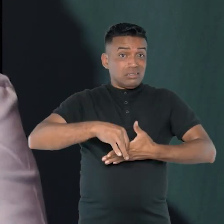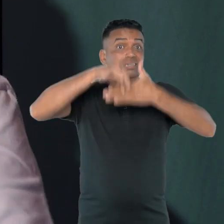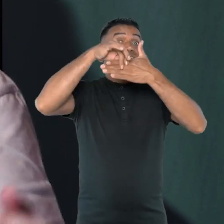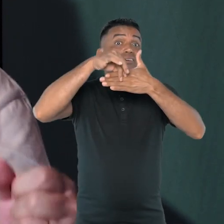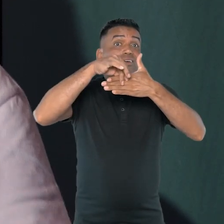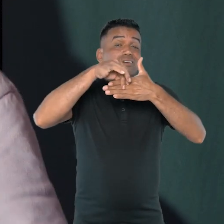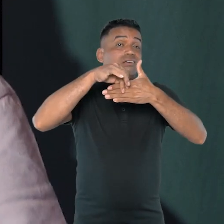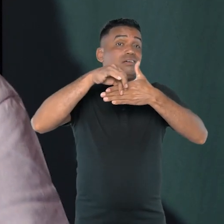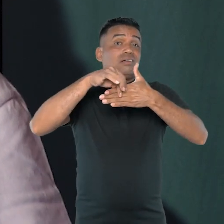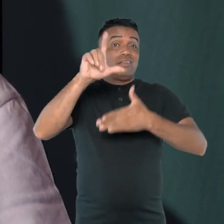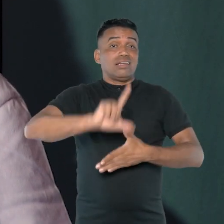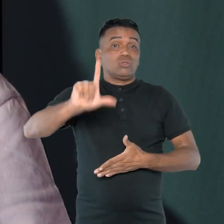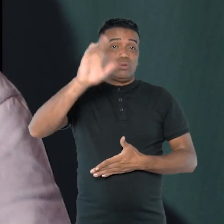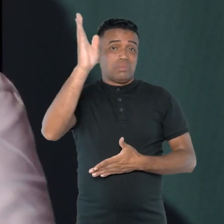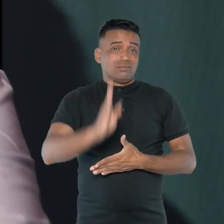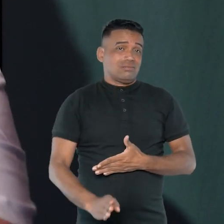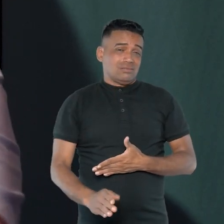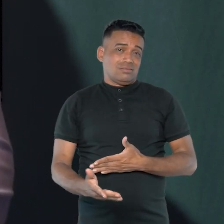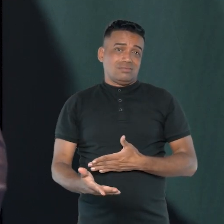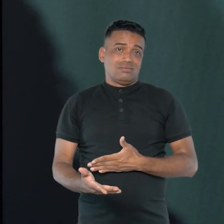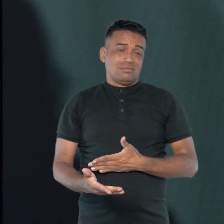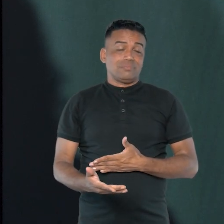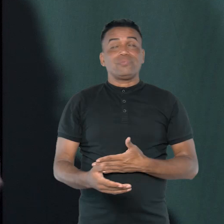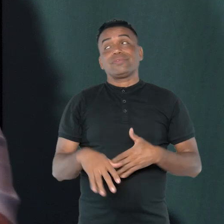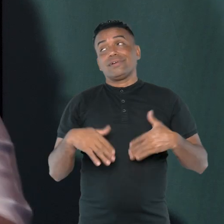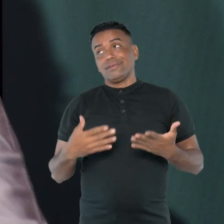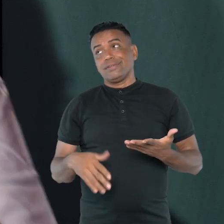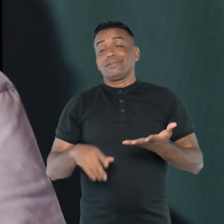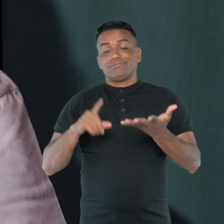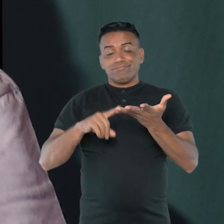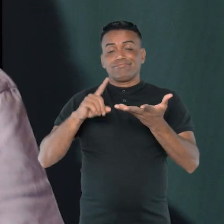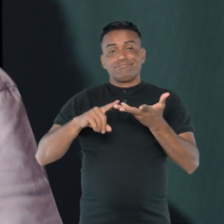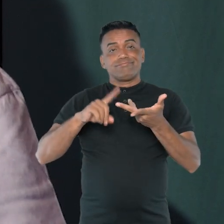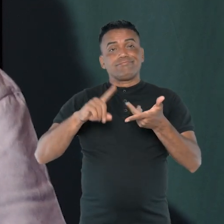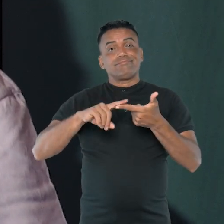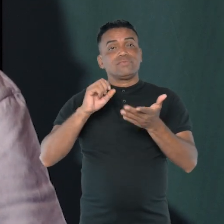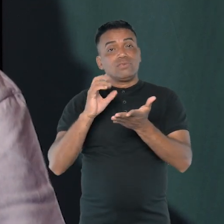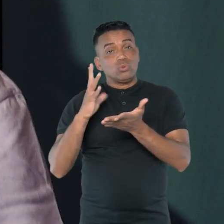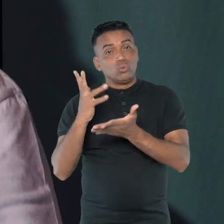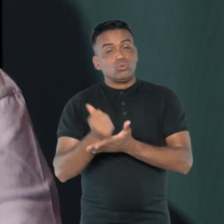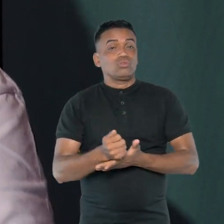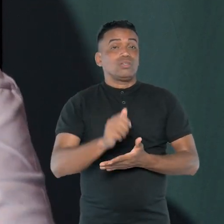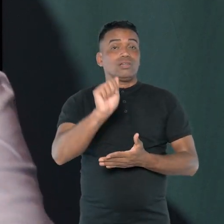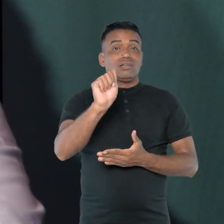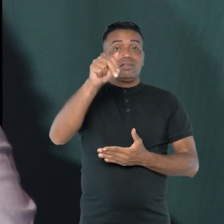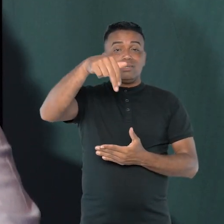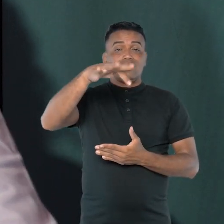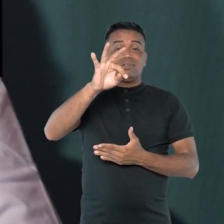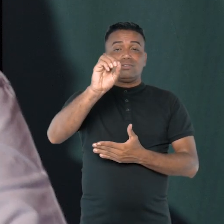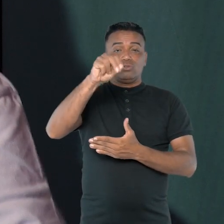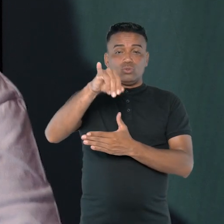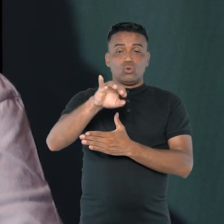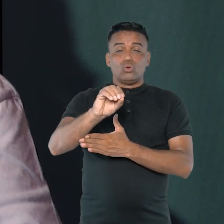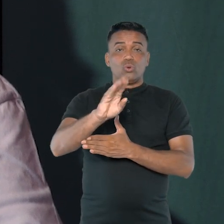ele não tem que estar no lugar onde é que ele está. E aí a gente se reporta a todos eles, Gente, quem lê Antônio Barreto precisa de ler